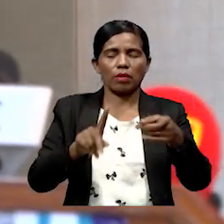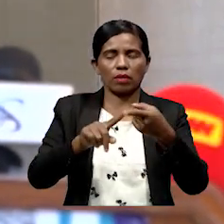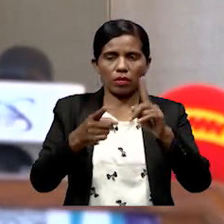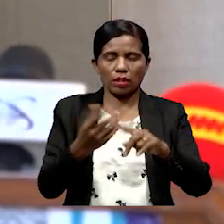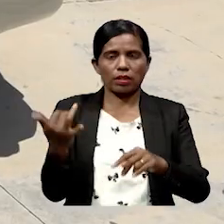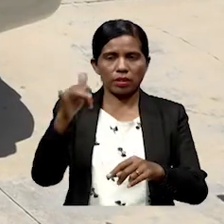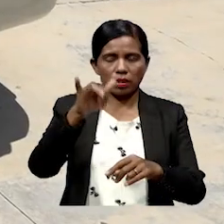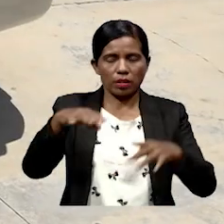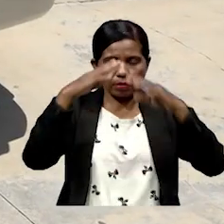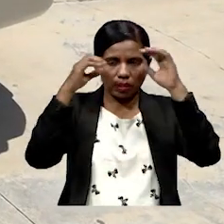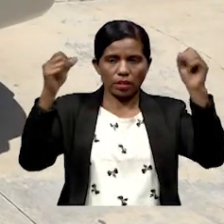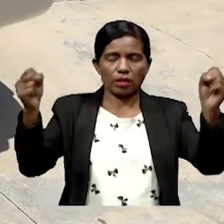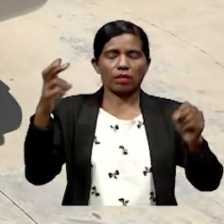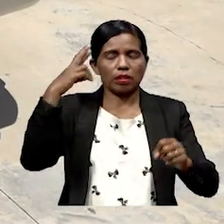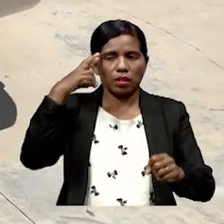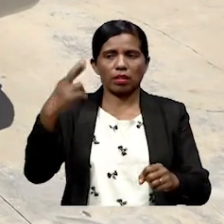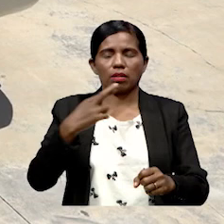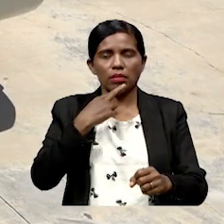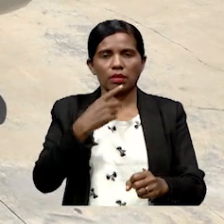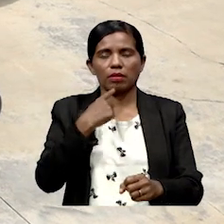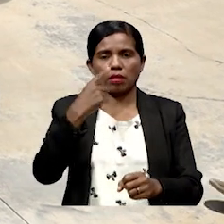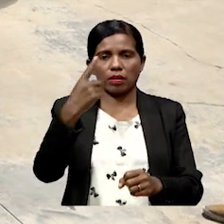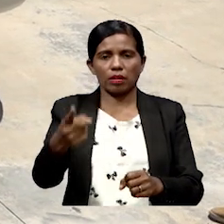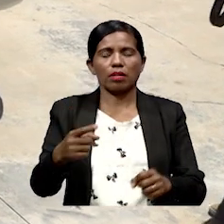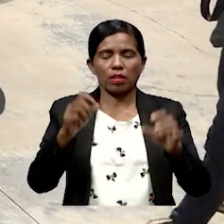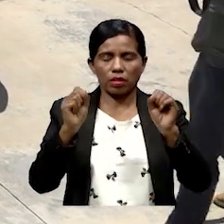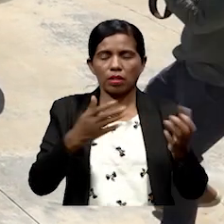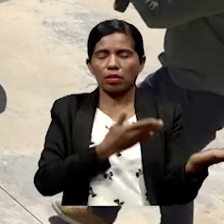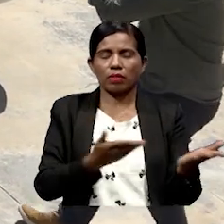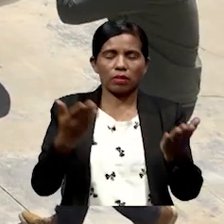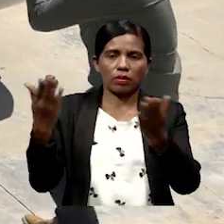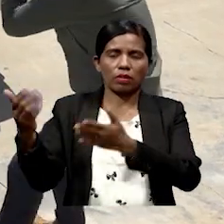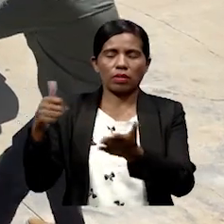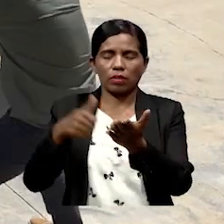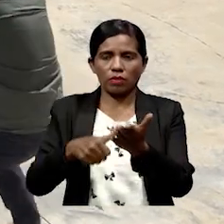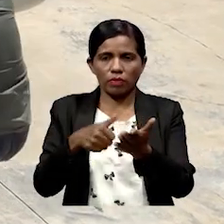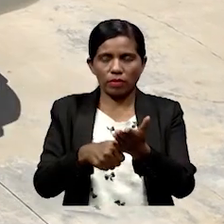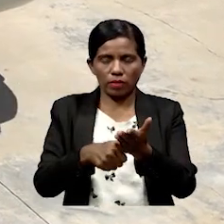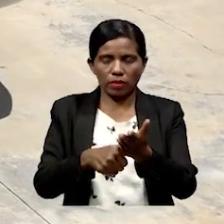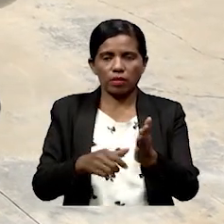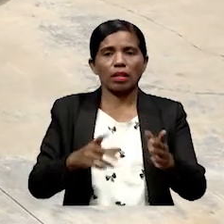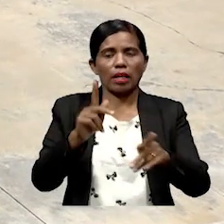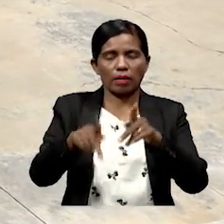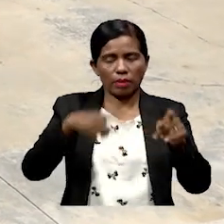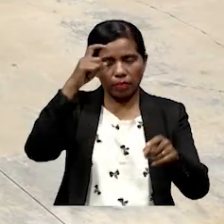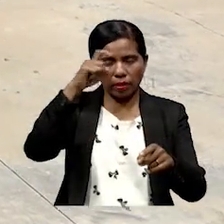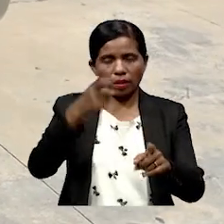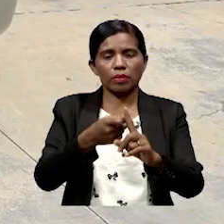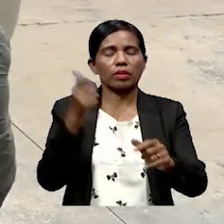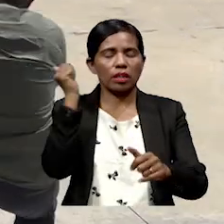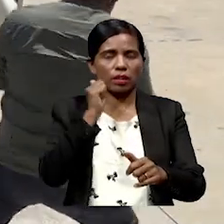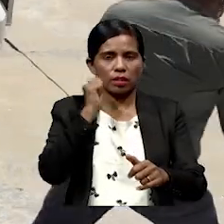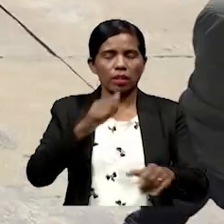emos presidente eleito José Ramos Horta hateten, nia mos haruka ona convite informal ba diplomata sira Husi ASEAN,